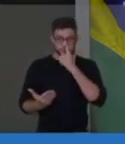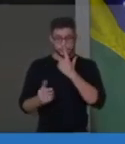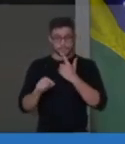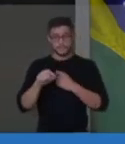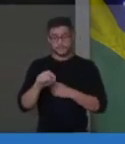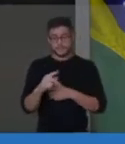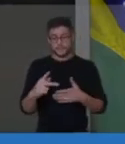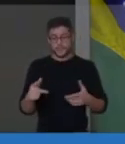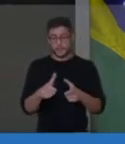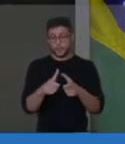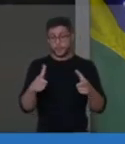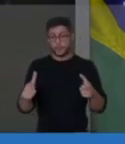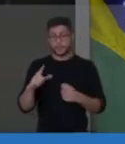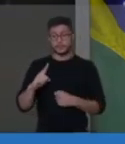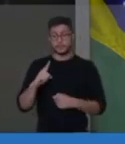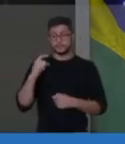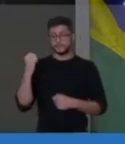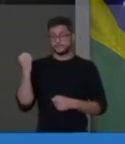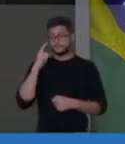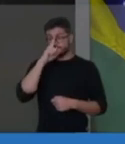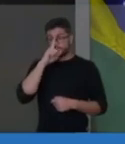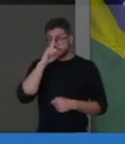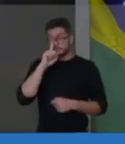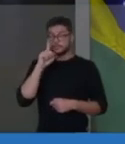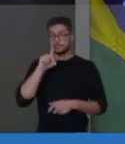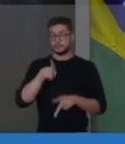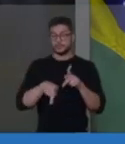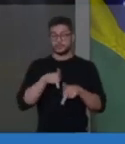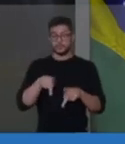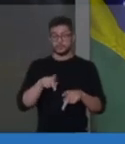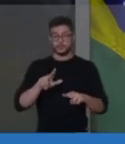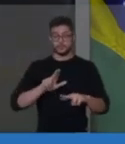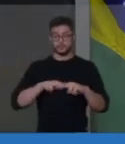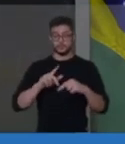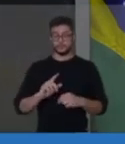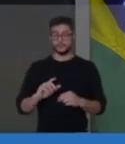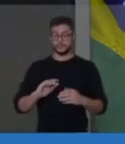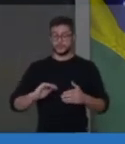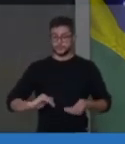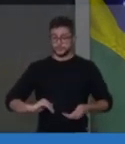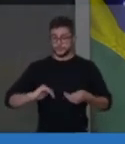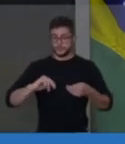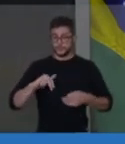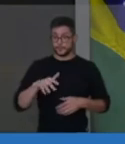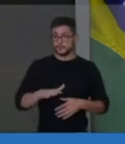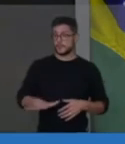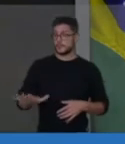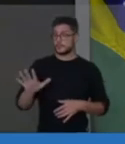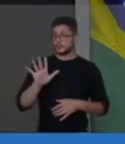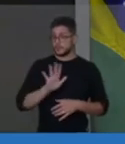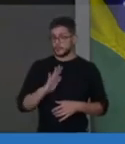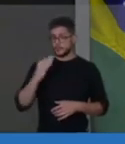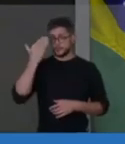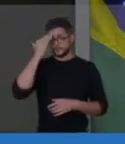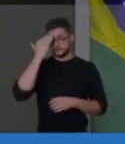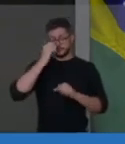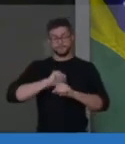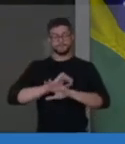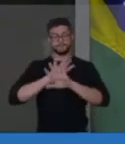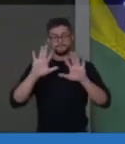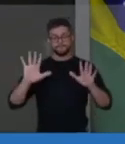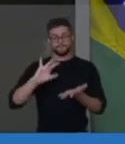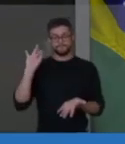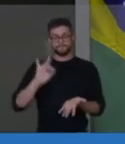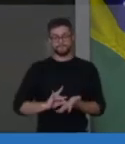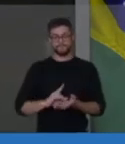em risco. Portanto, o Congresso Nacional, que representa a sociedade, teve um entendimento majoritário de que